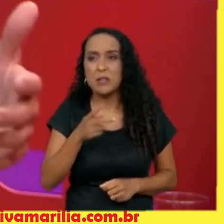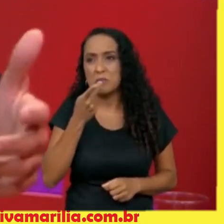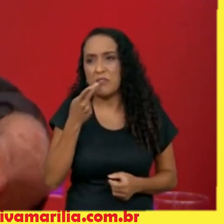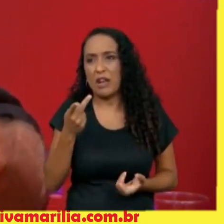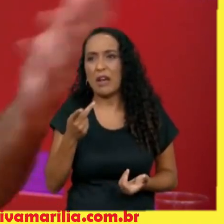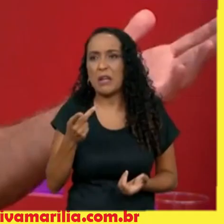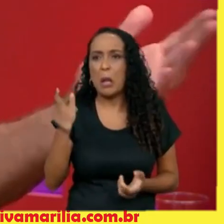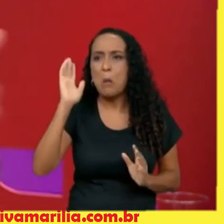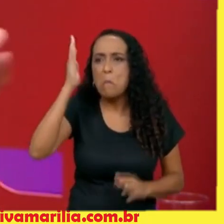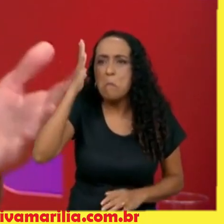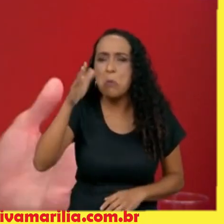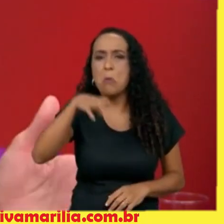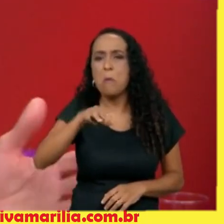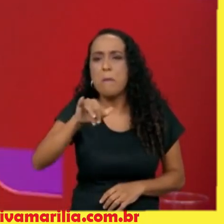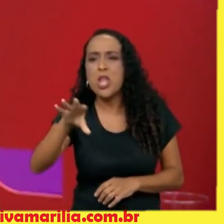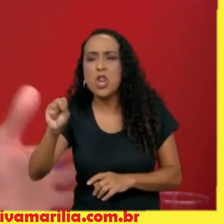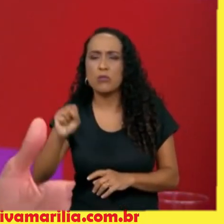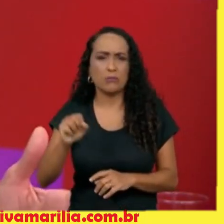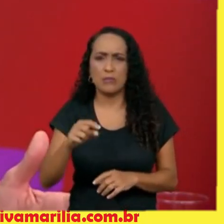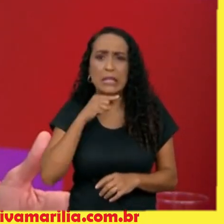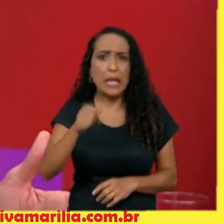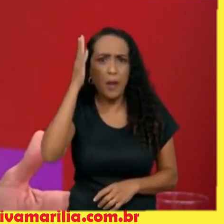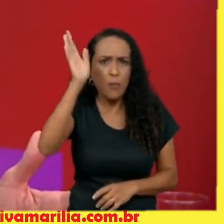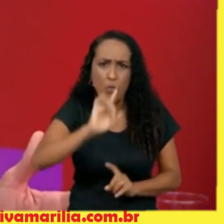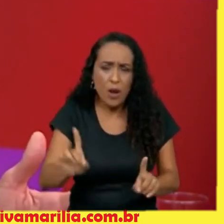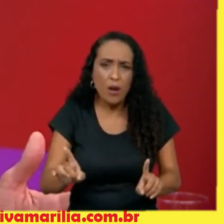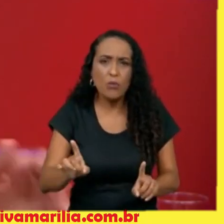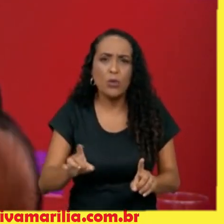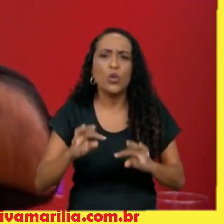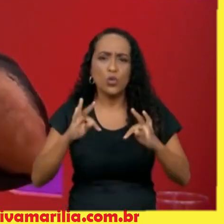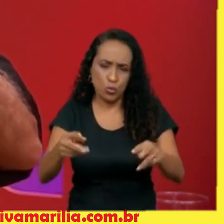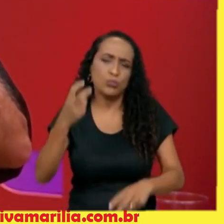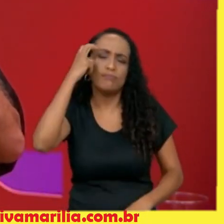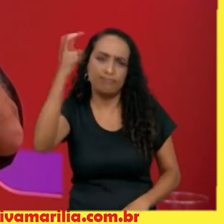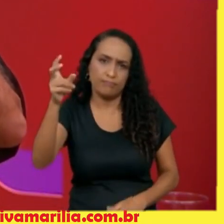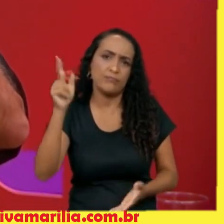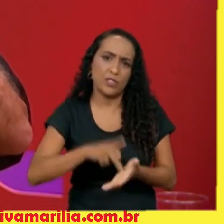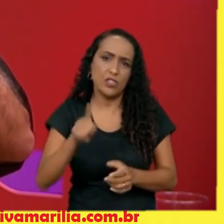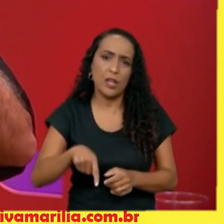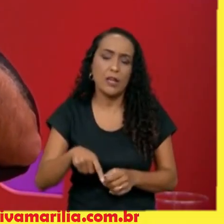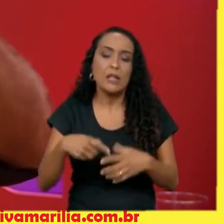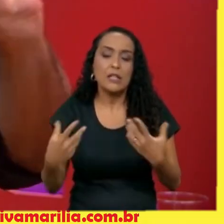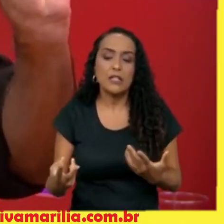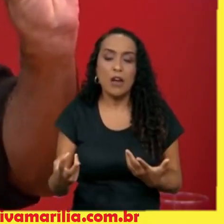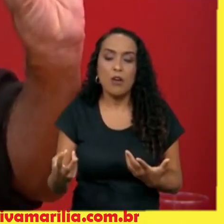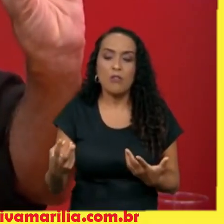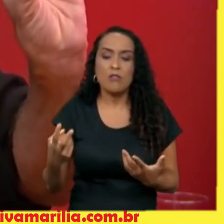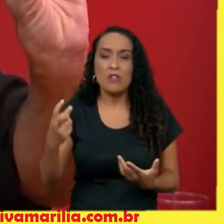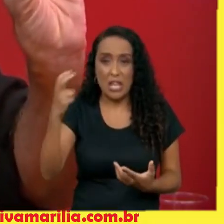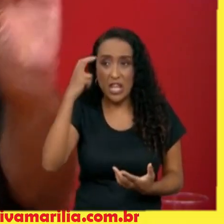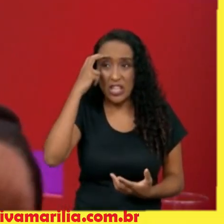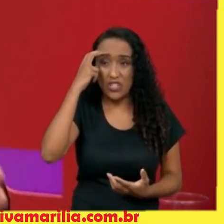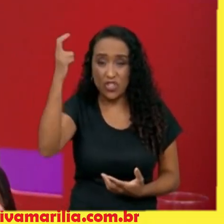é burro, não sei o que e tal. Ninguém é burro. Todo mundo é inteligente. A diferença de inteligência entre os seres humanos é